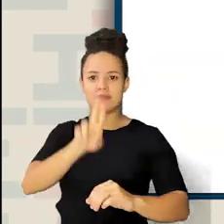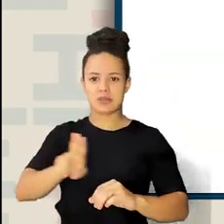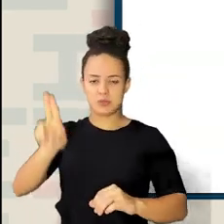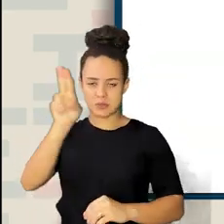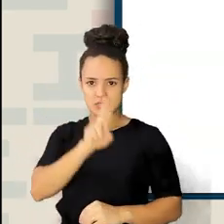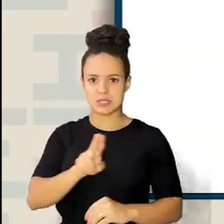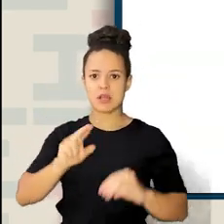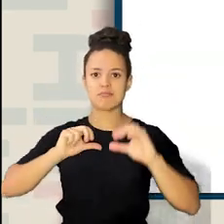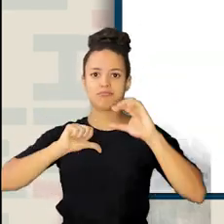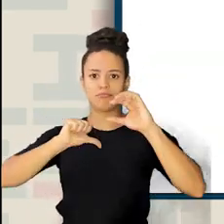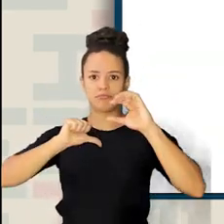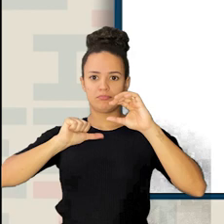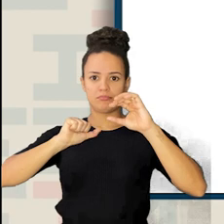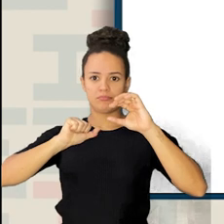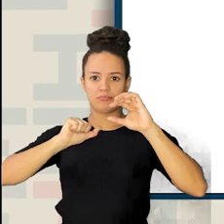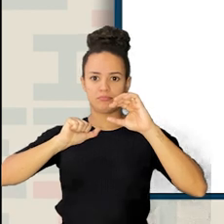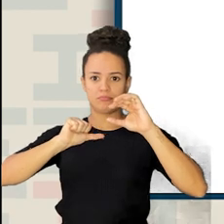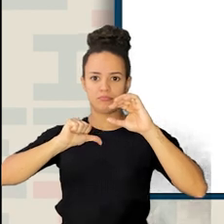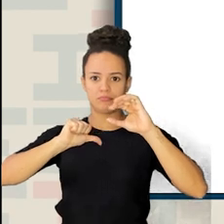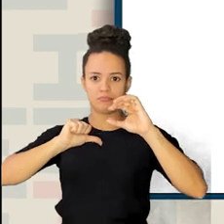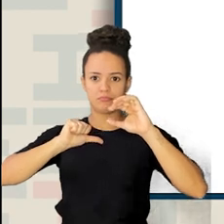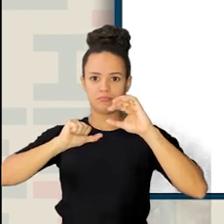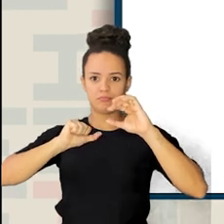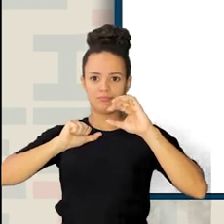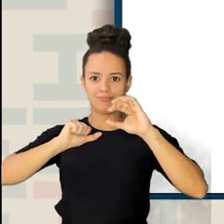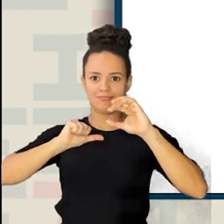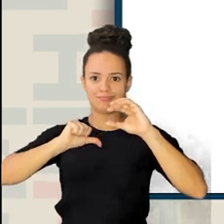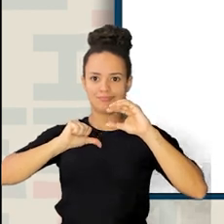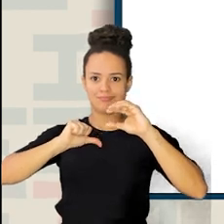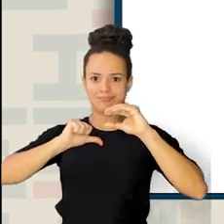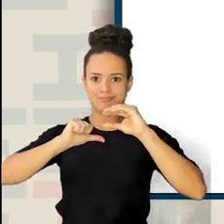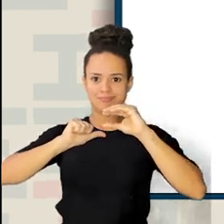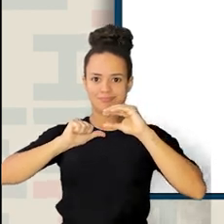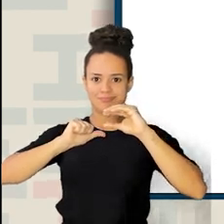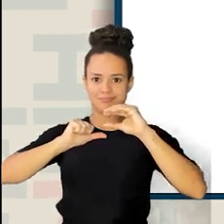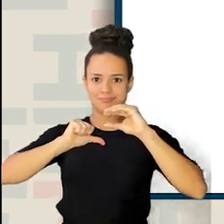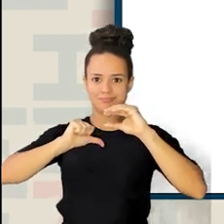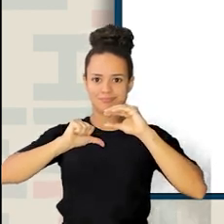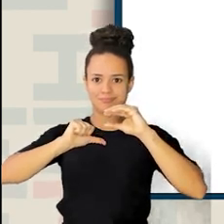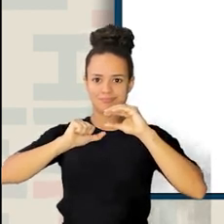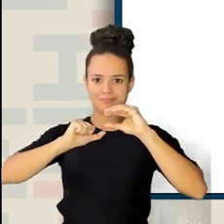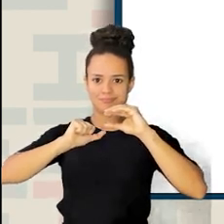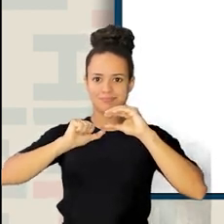fazer esse movimento aqui, seu polegar.